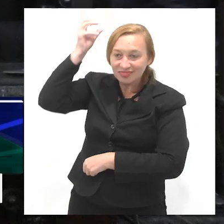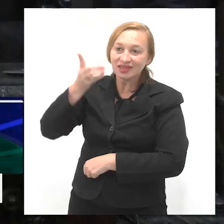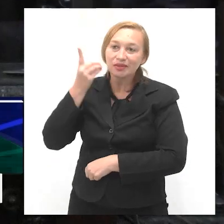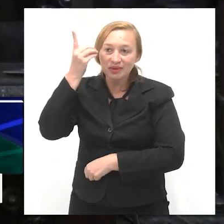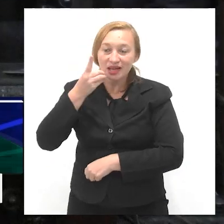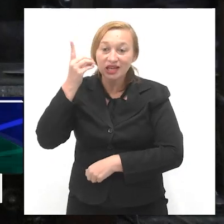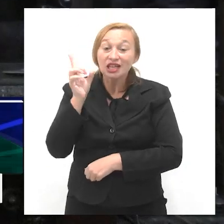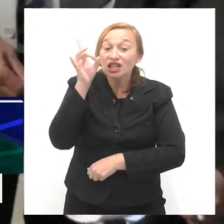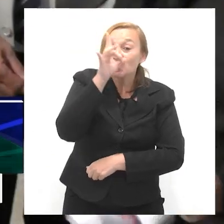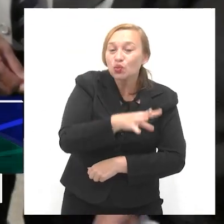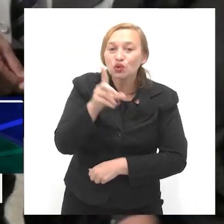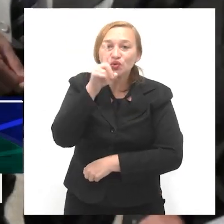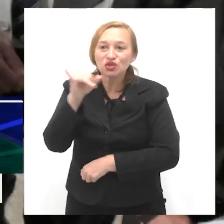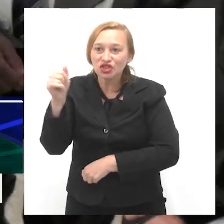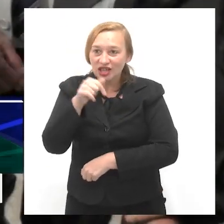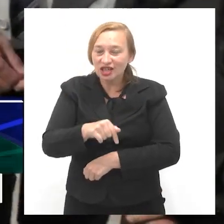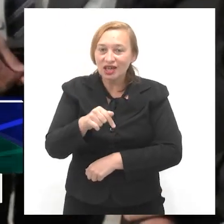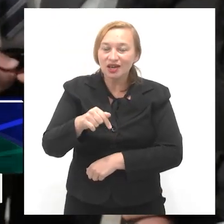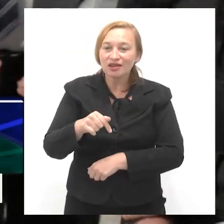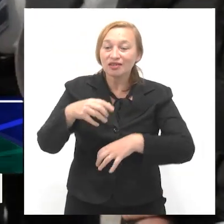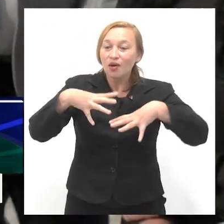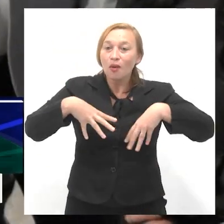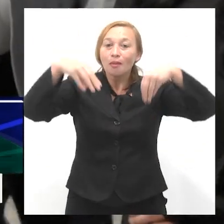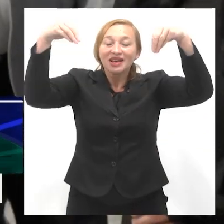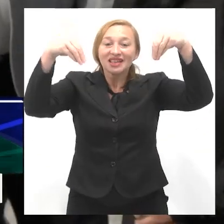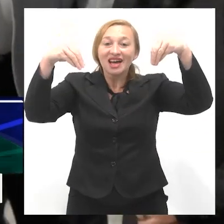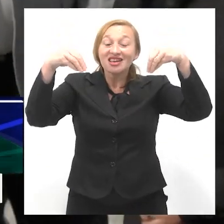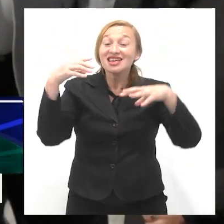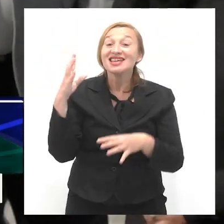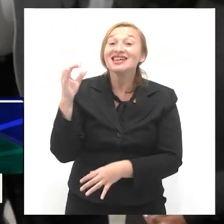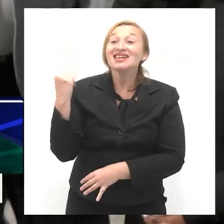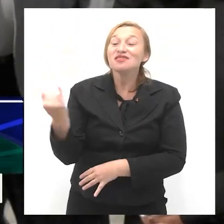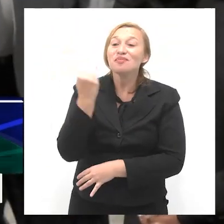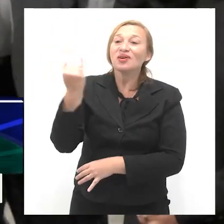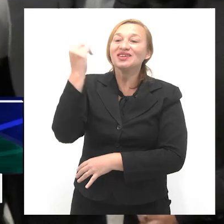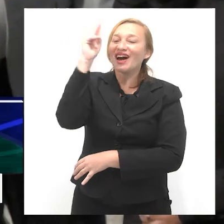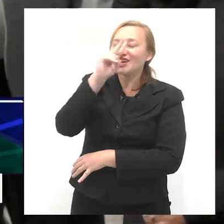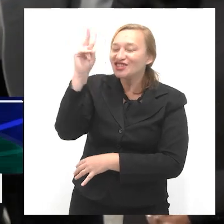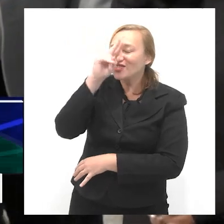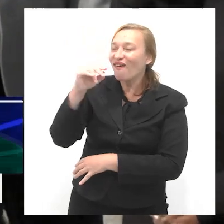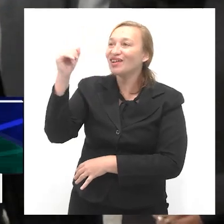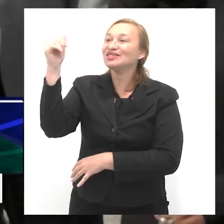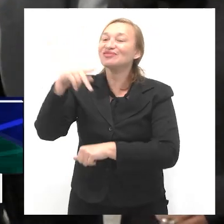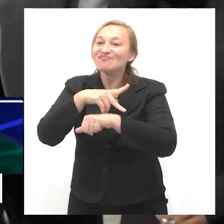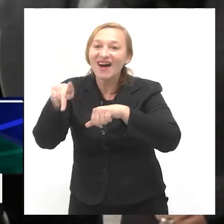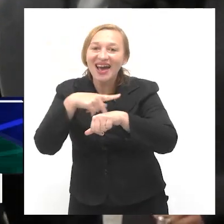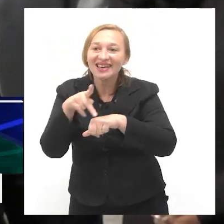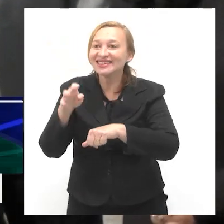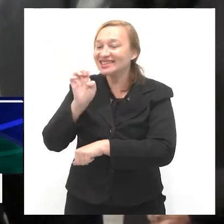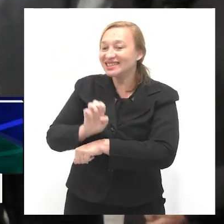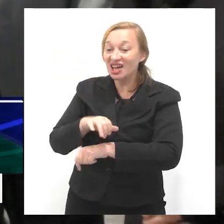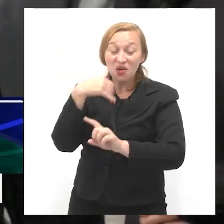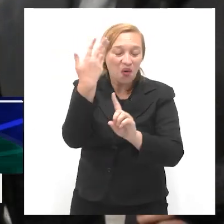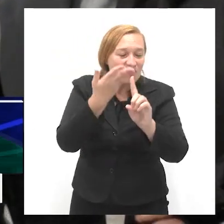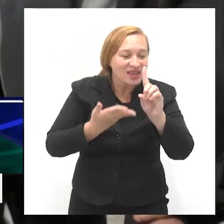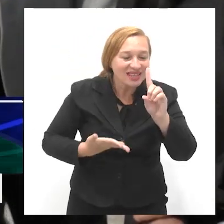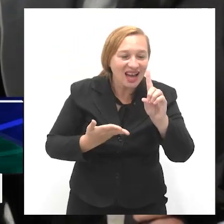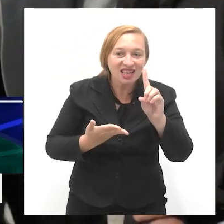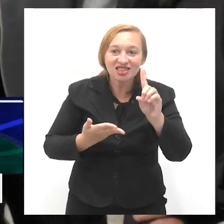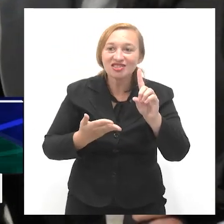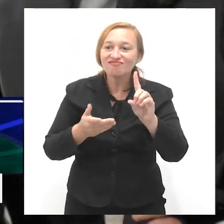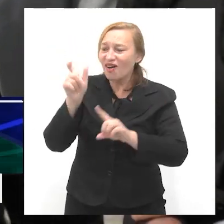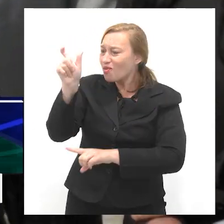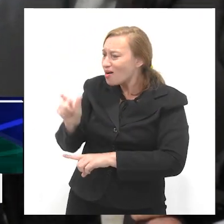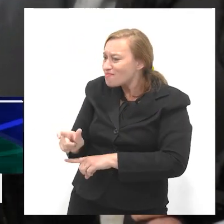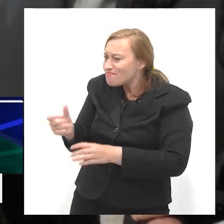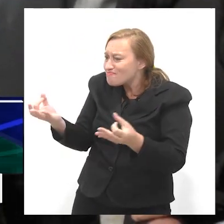Deputado Luiz Paulo. Nesse último dia do nosso plenário aqui, um plenário tão importante para a história do nosso país, do nosso